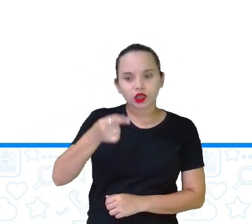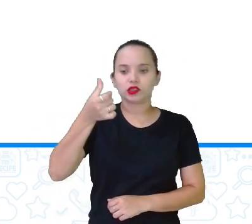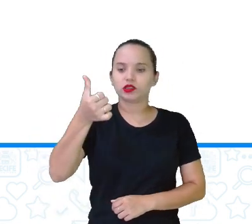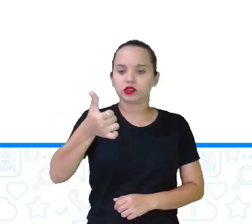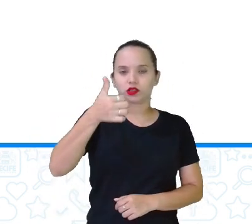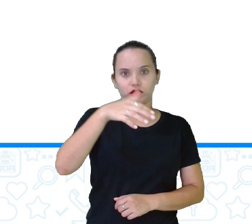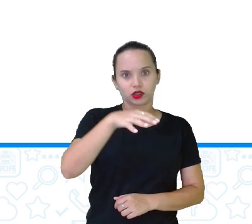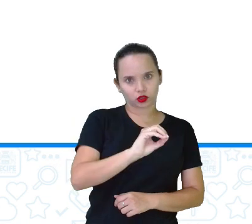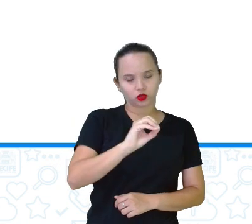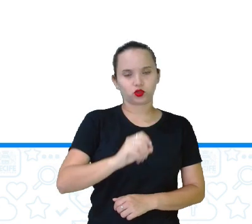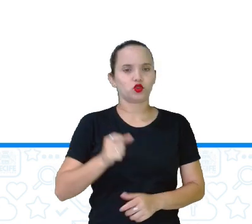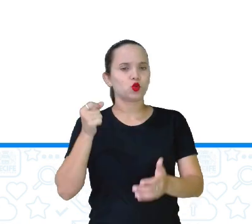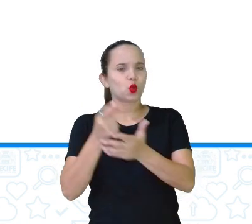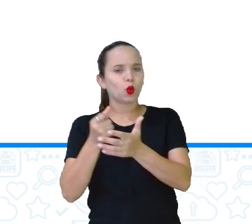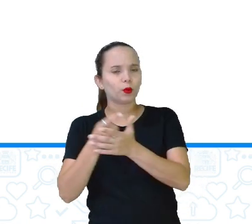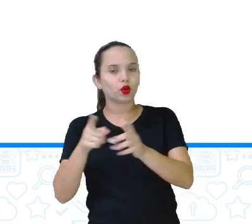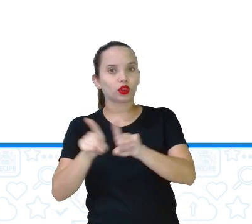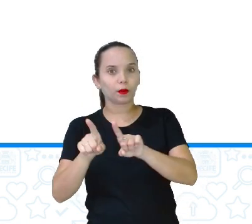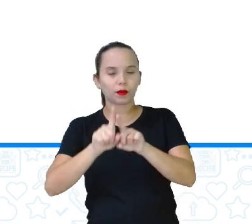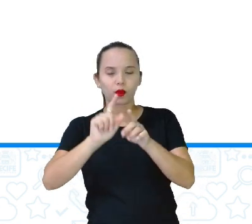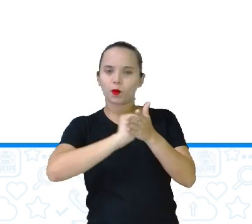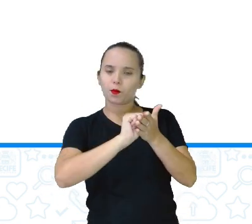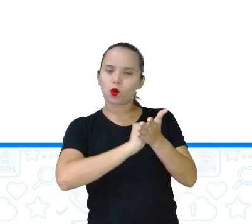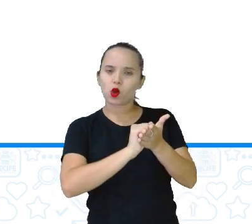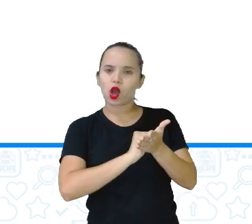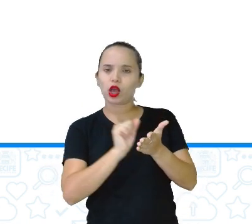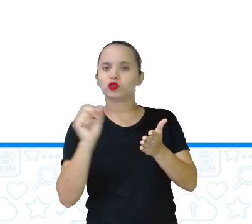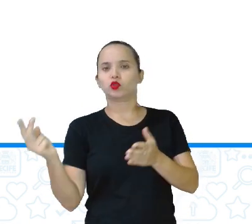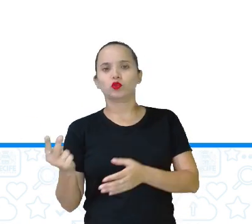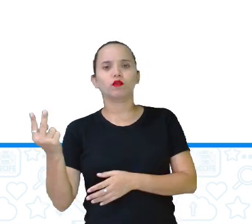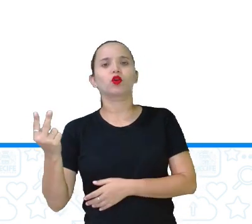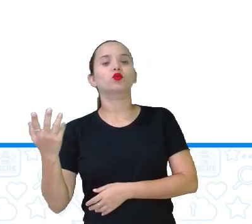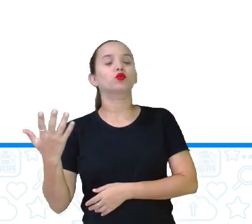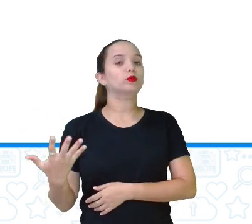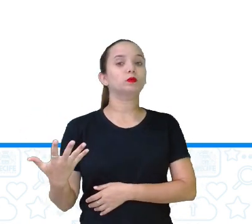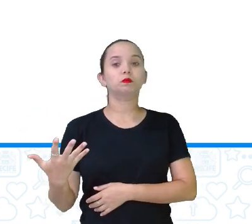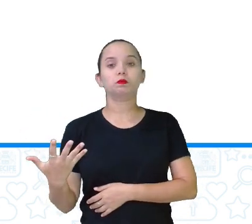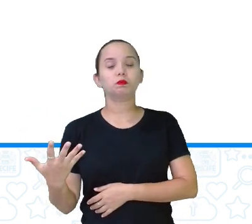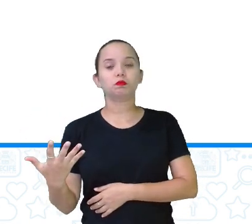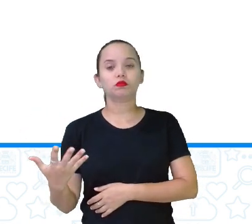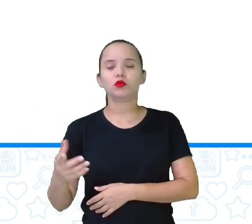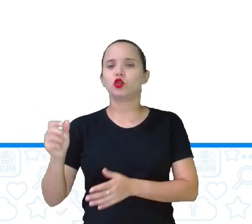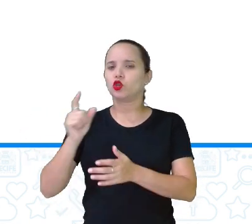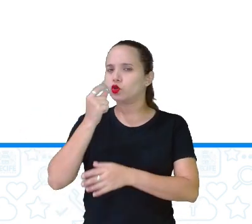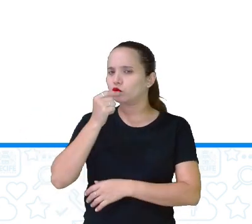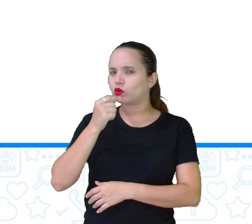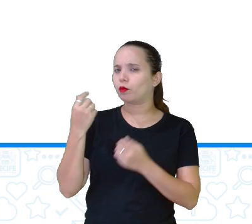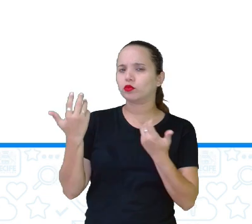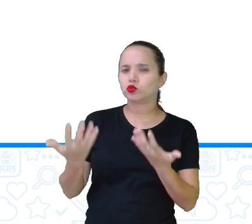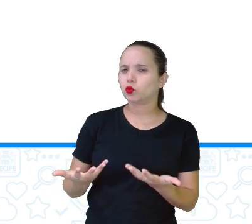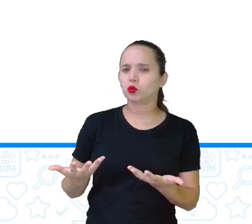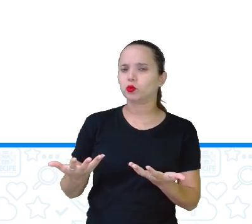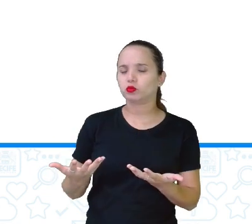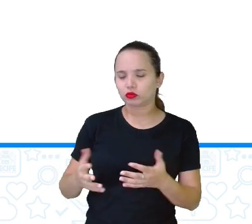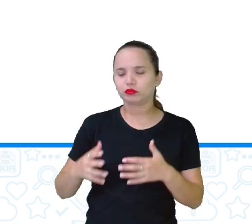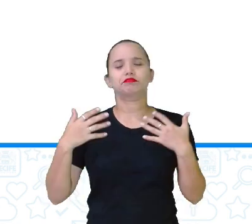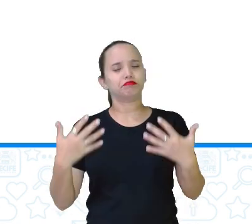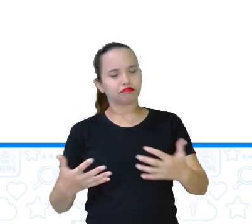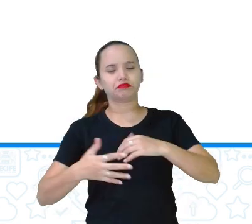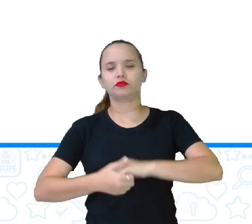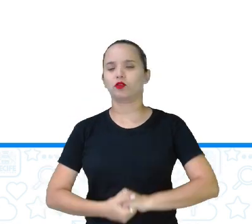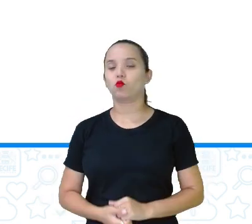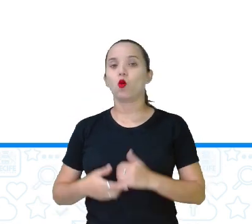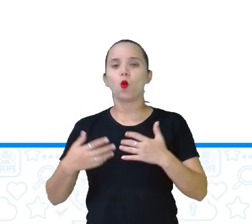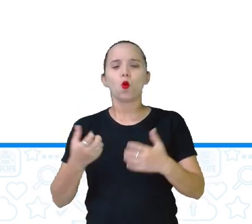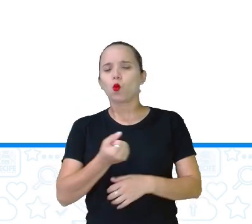R$6,10. Comprou também uma borracha no valor de? E um lápis por? Pois é, minha gente, quanto